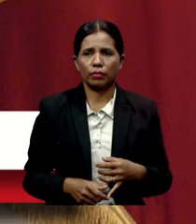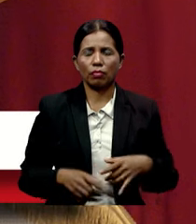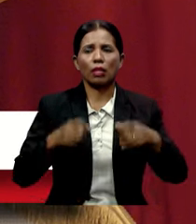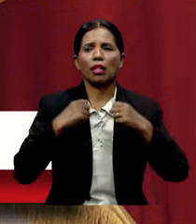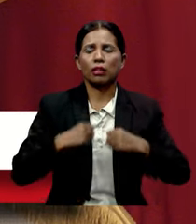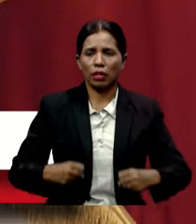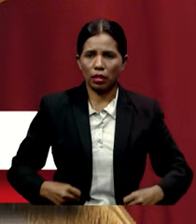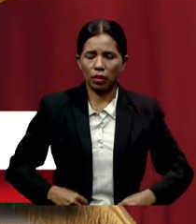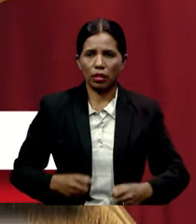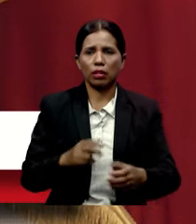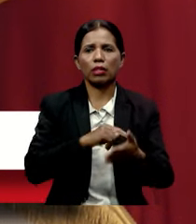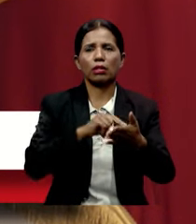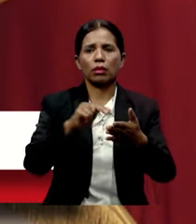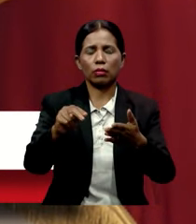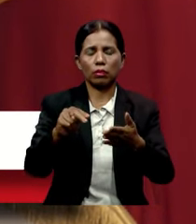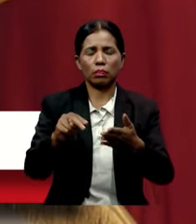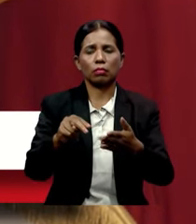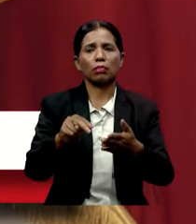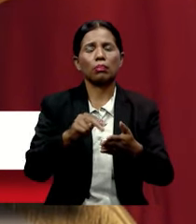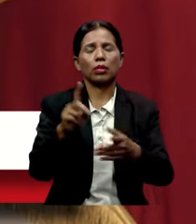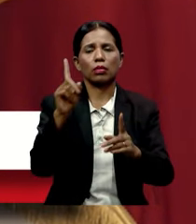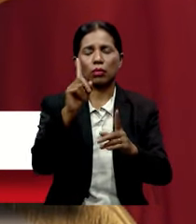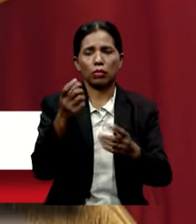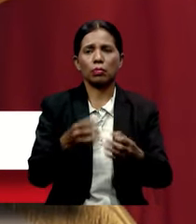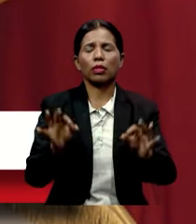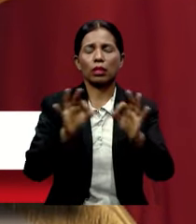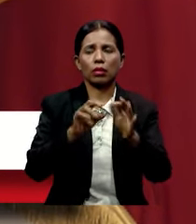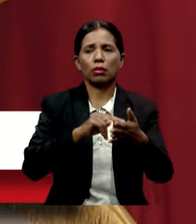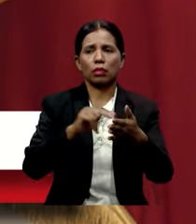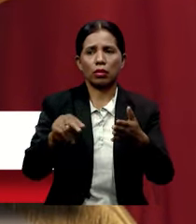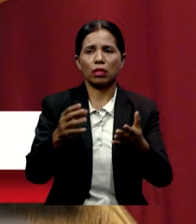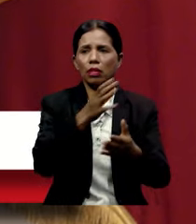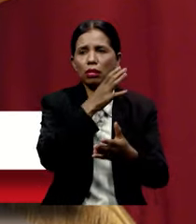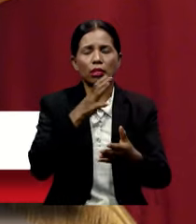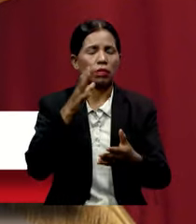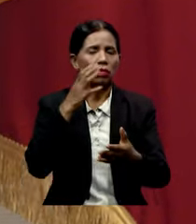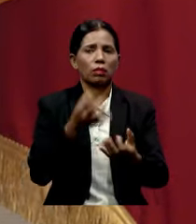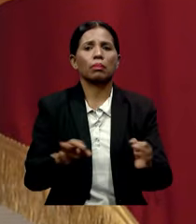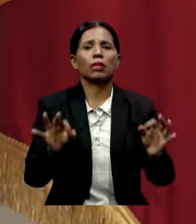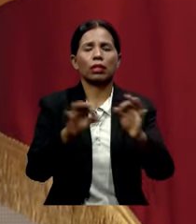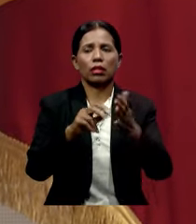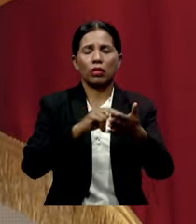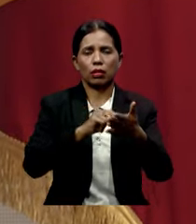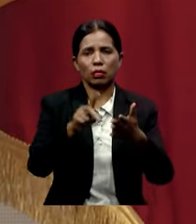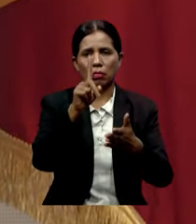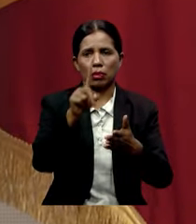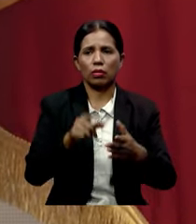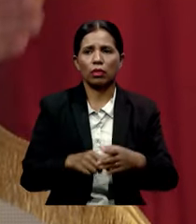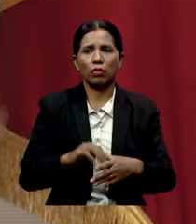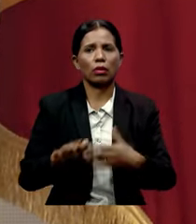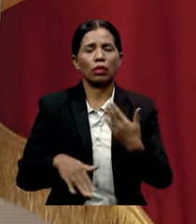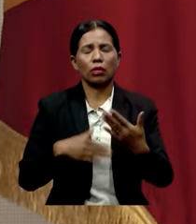Saúde, prioridade número 1. Agricultura, prioridade número 1. O outro